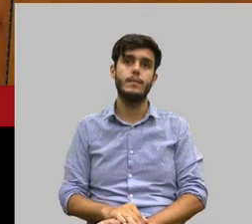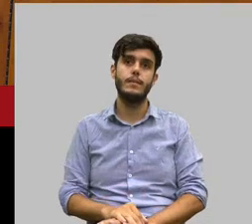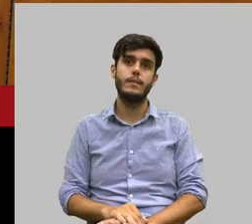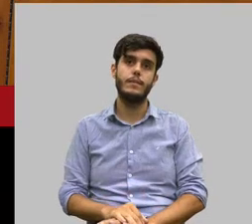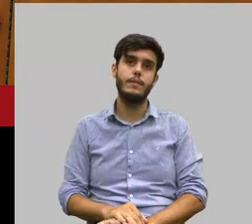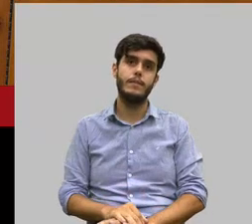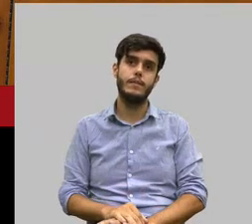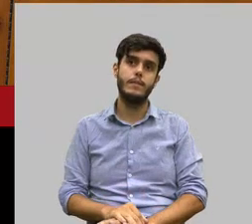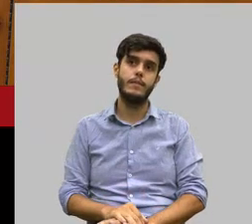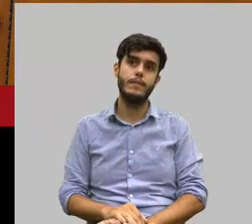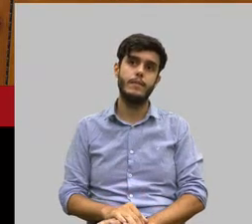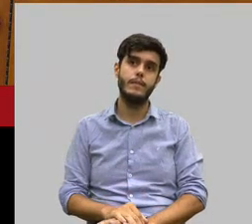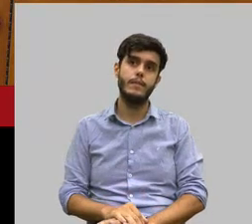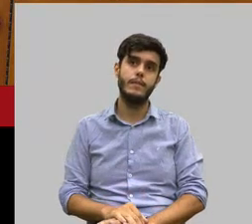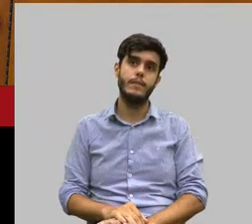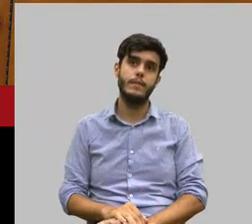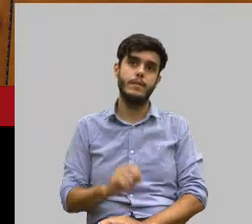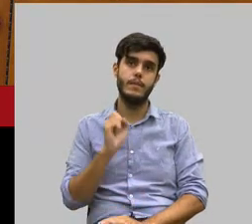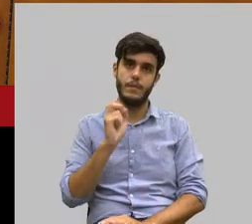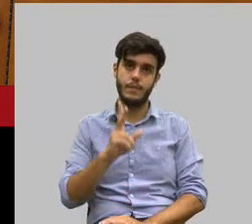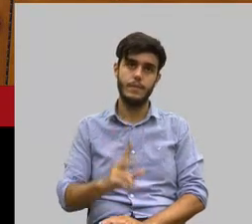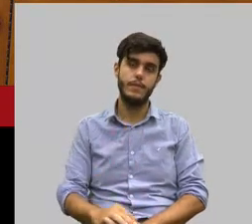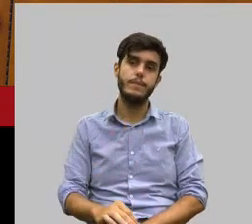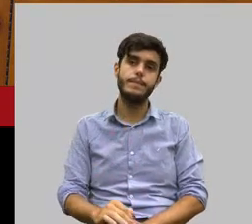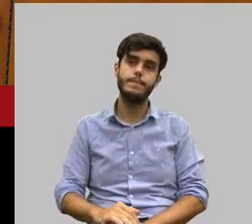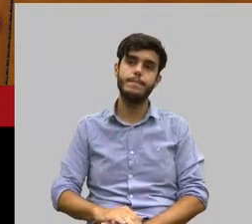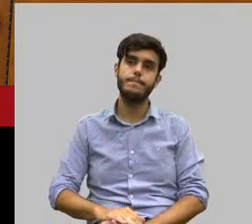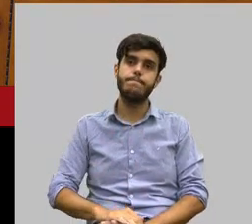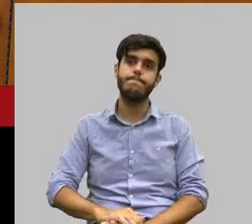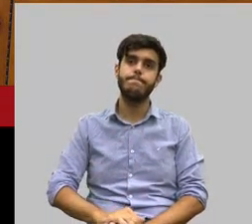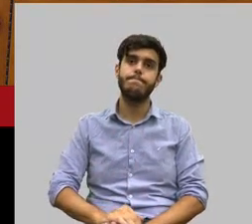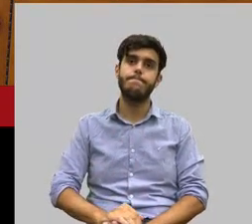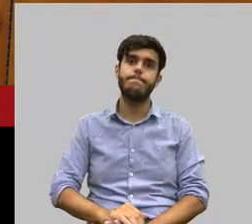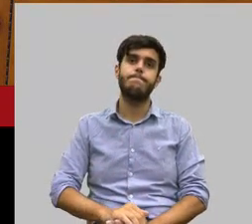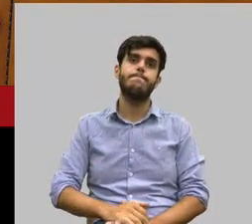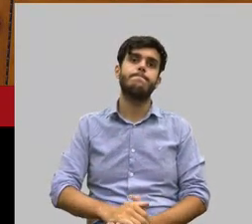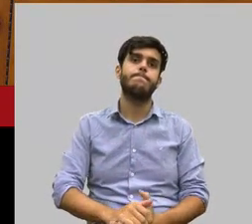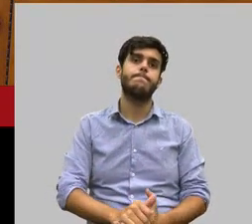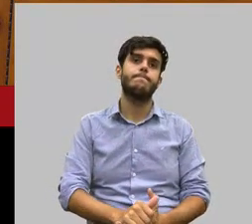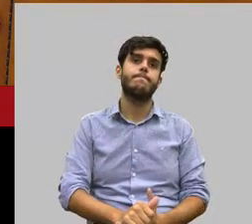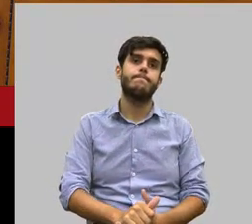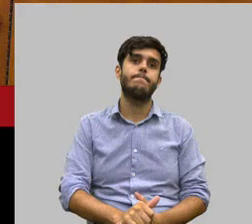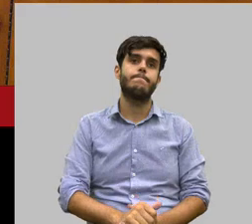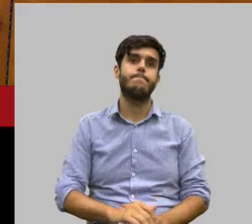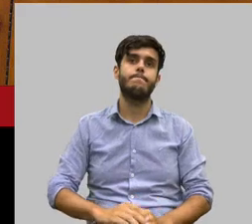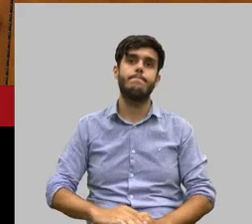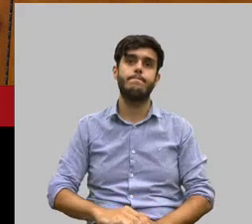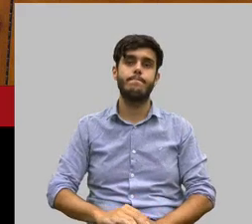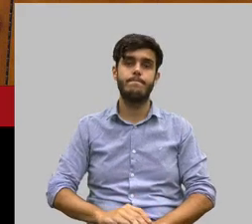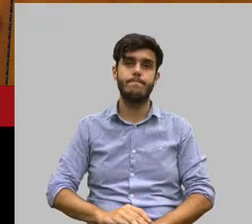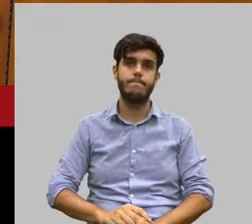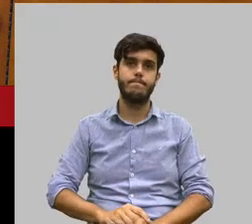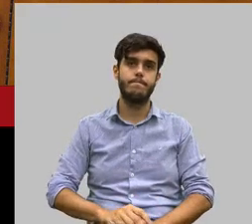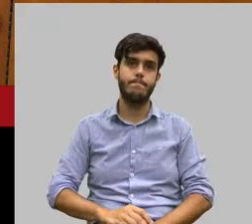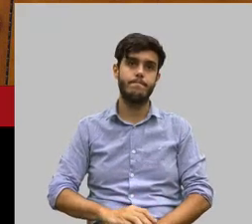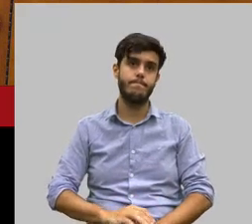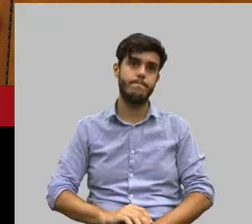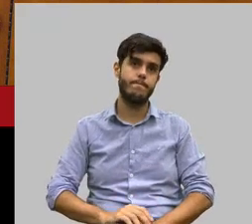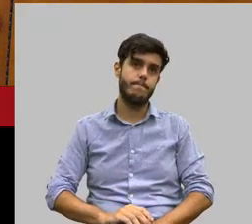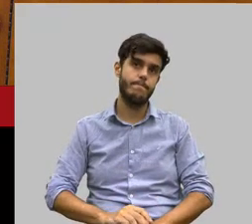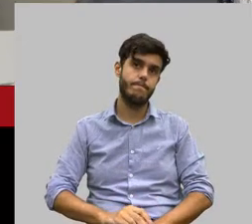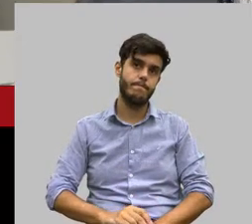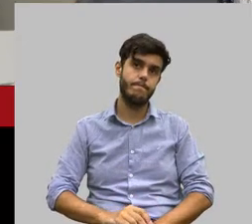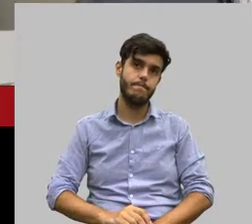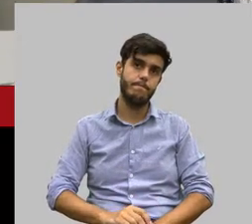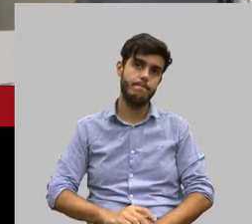OK tá claro tá claro e bem e nós temos né